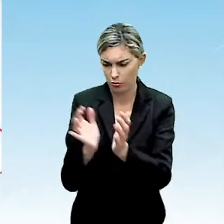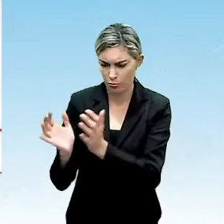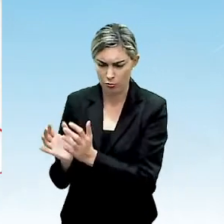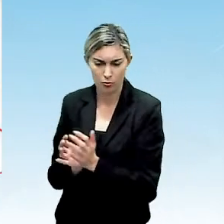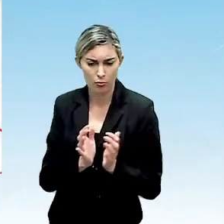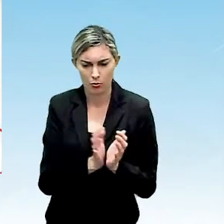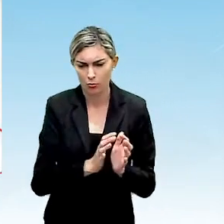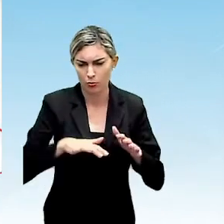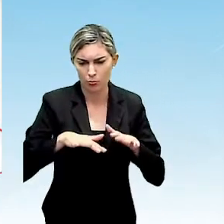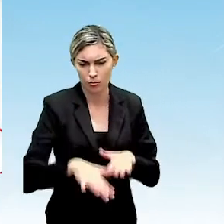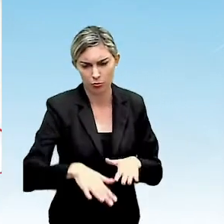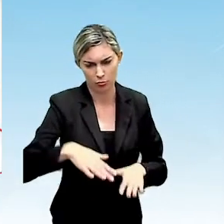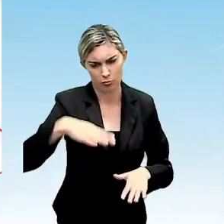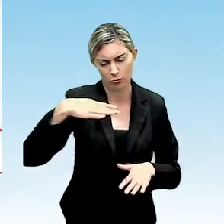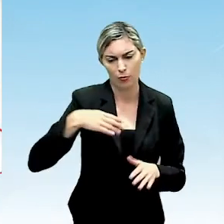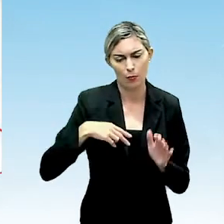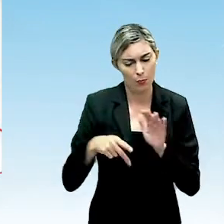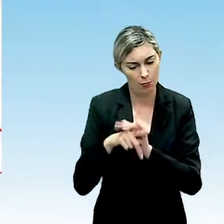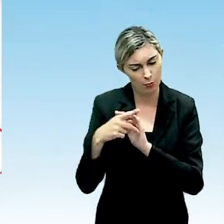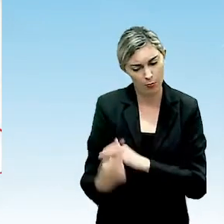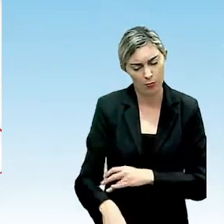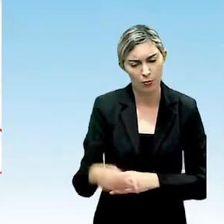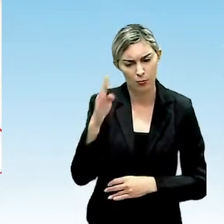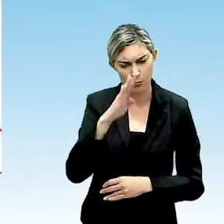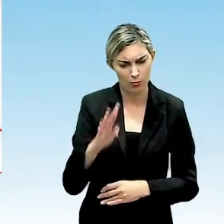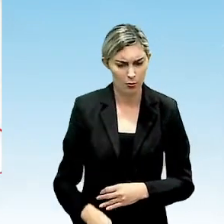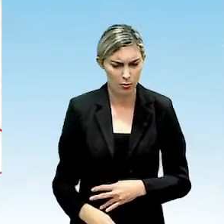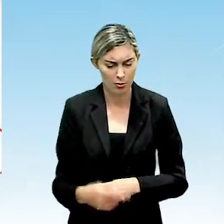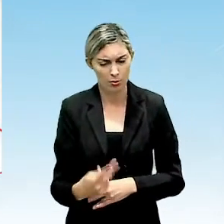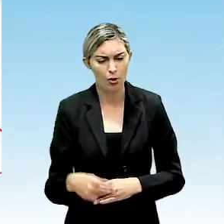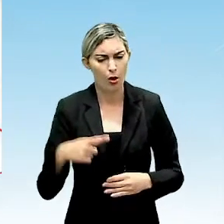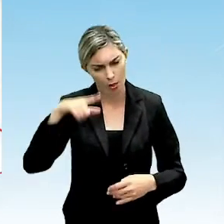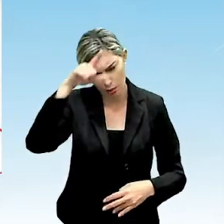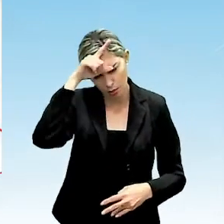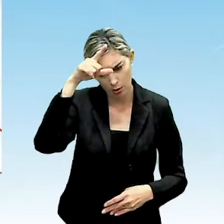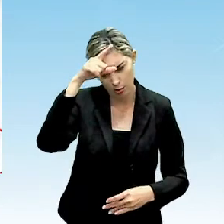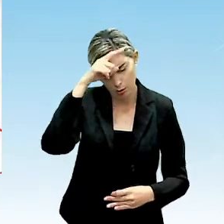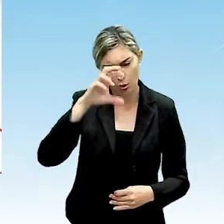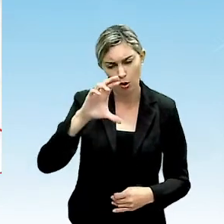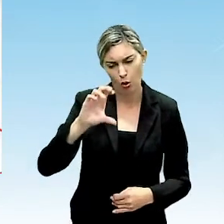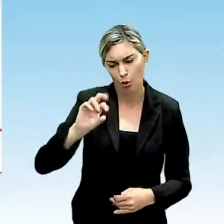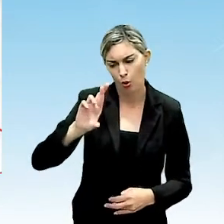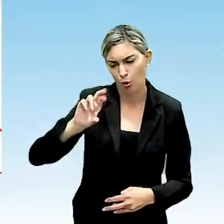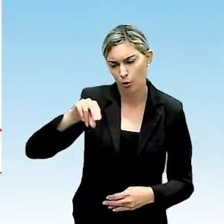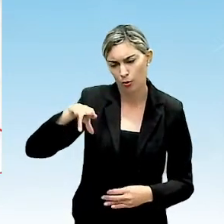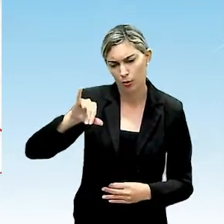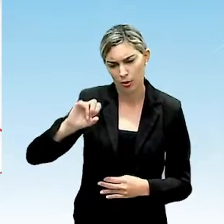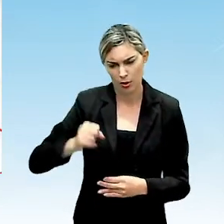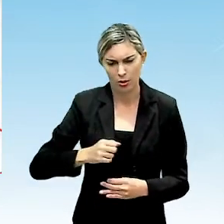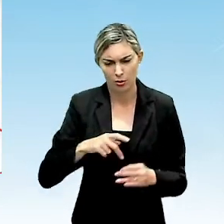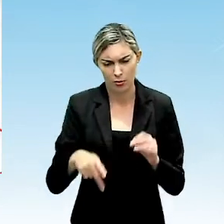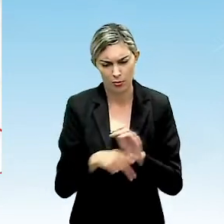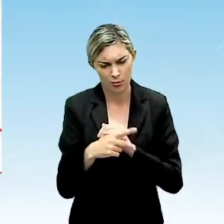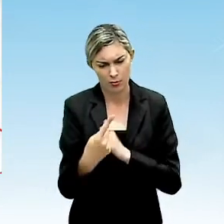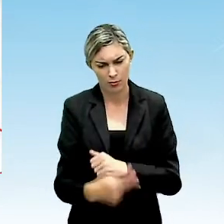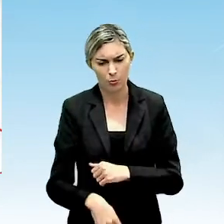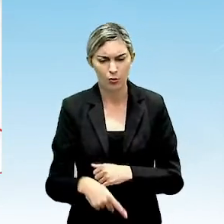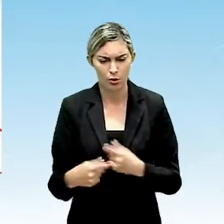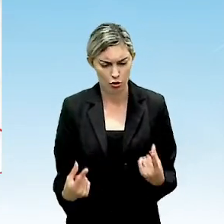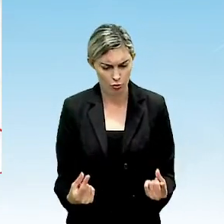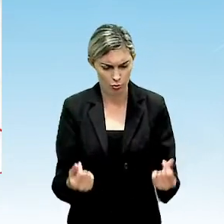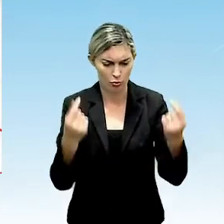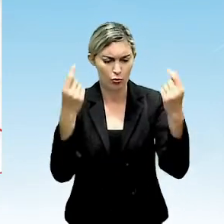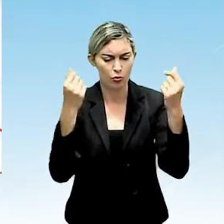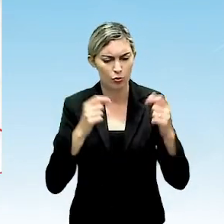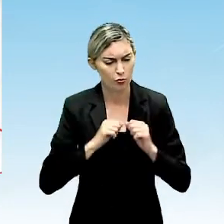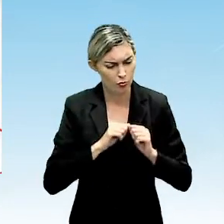de exércitos nativos, que serão liderados por esses coronéis que são pessoas abastardas, cheias de grana, e que